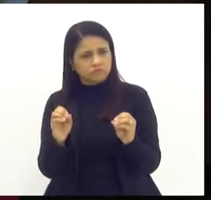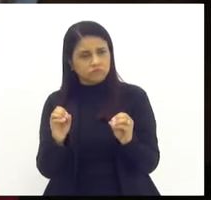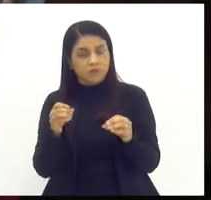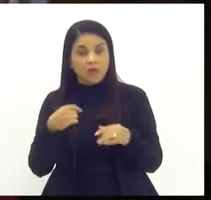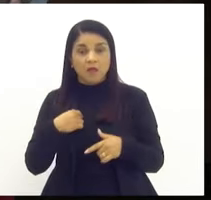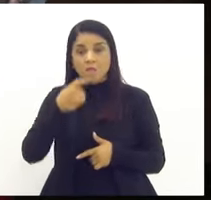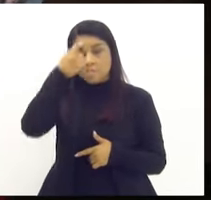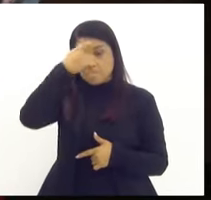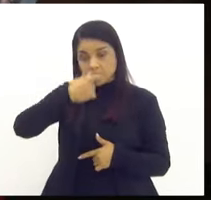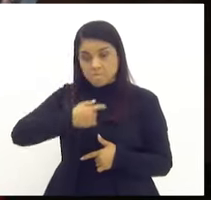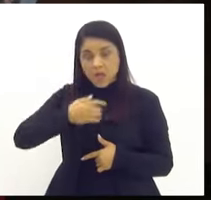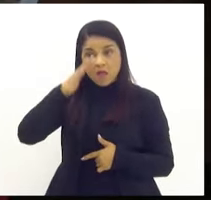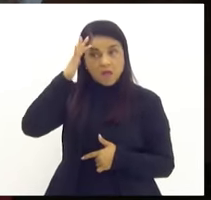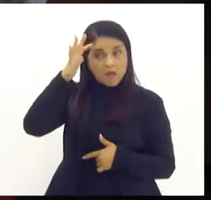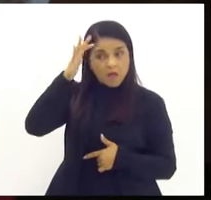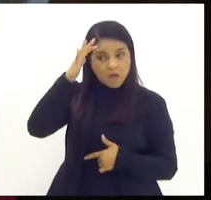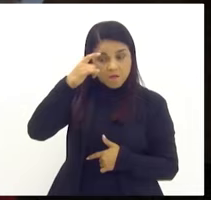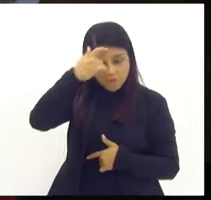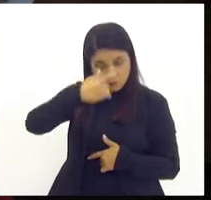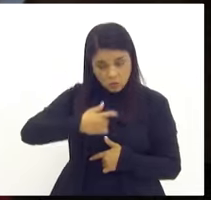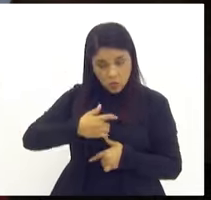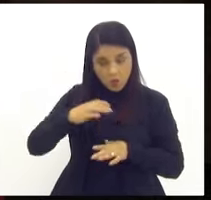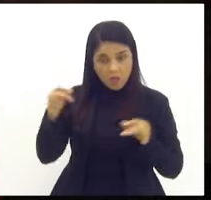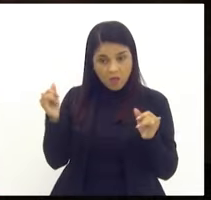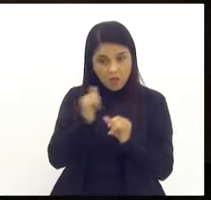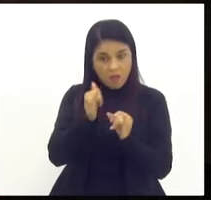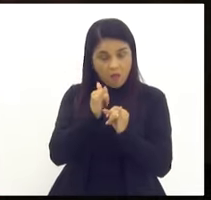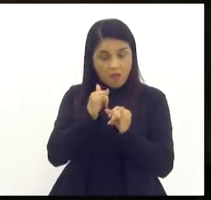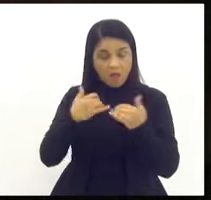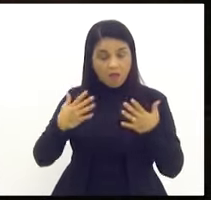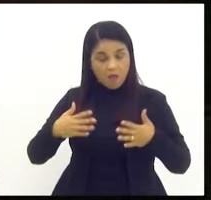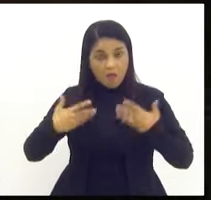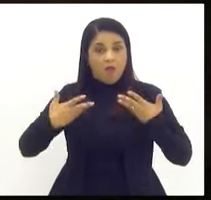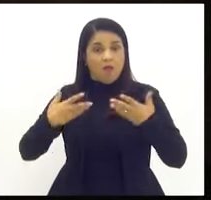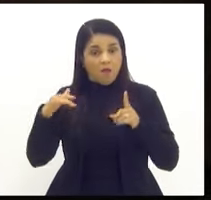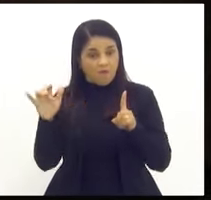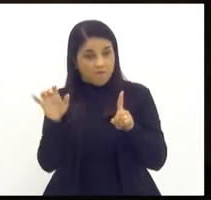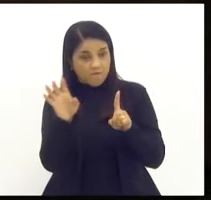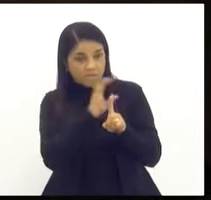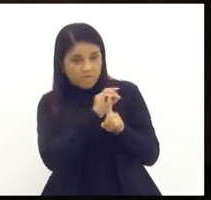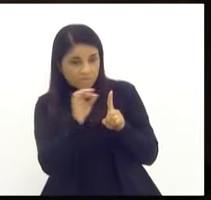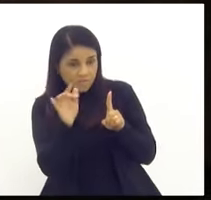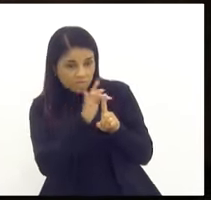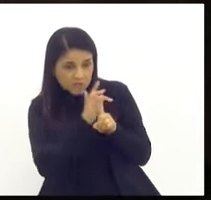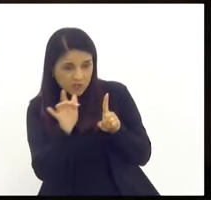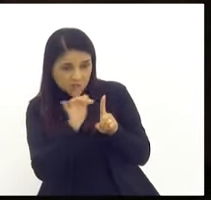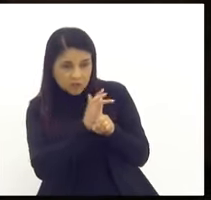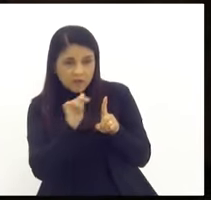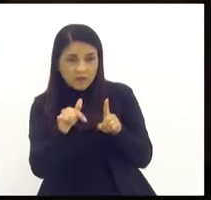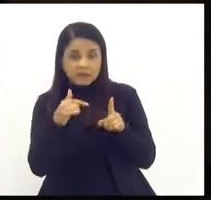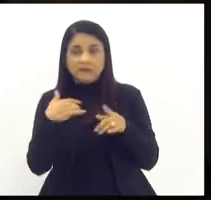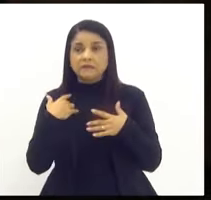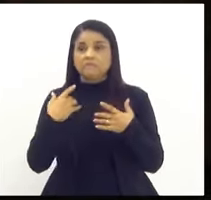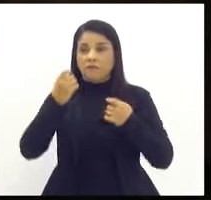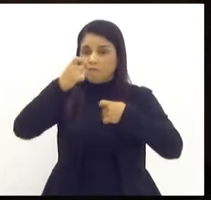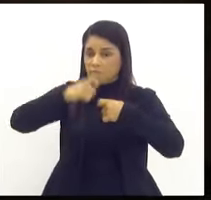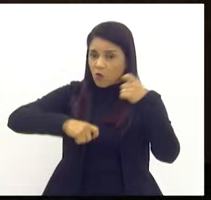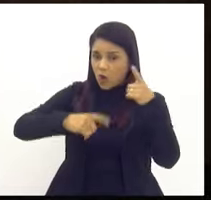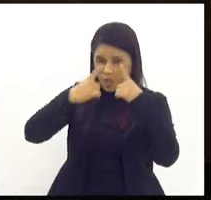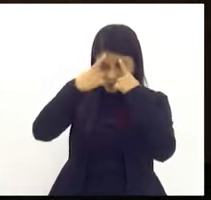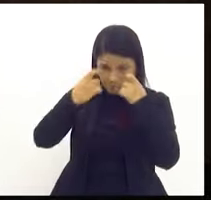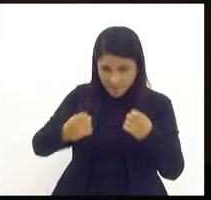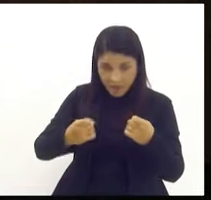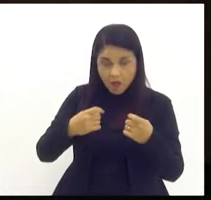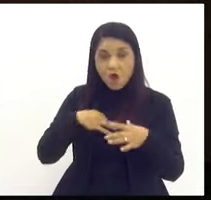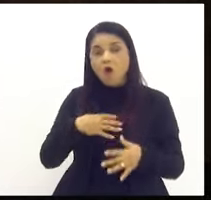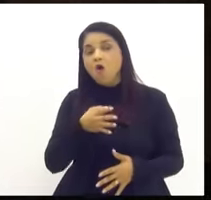pessoa está extremamente abalada vitimada que acabou de sofrer uma situação de extrema violência ter